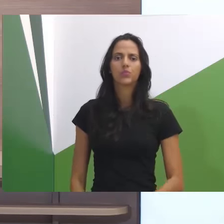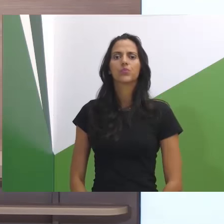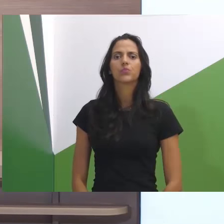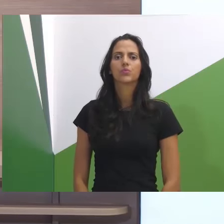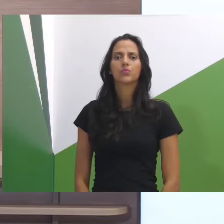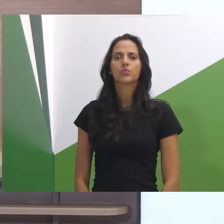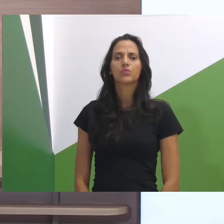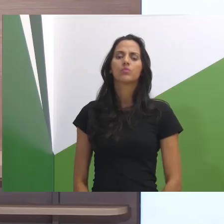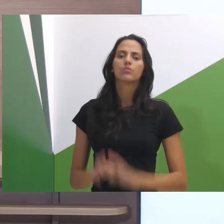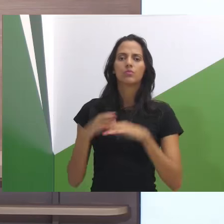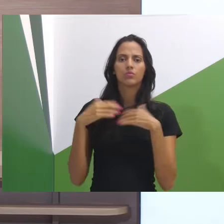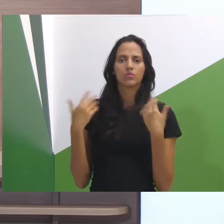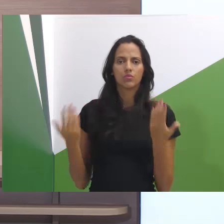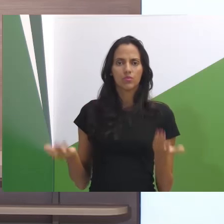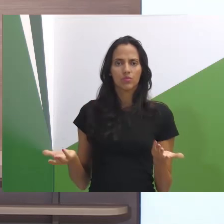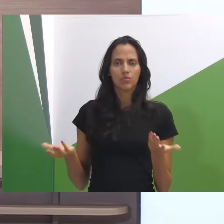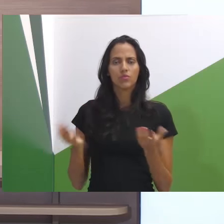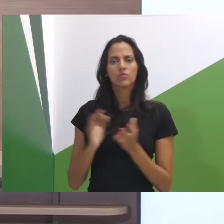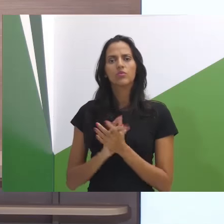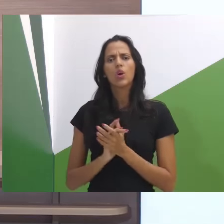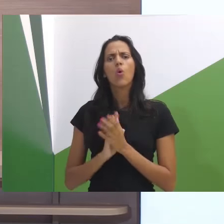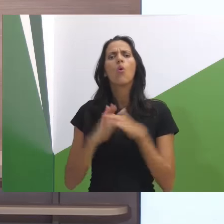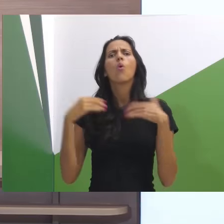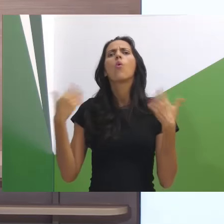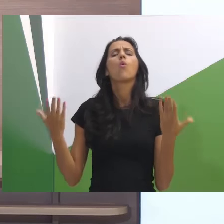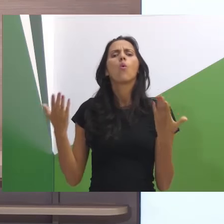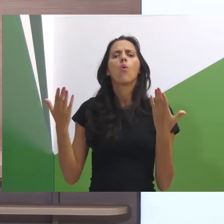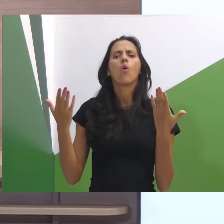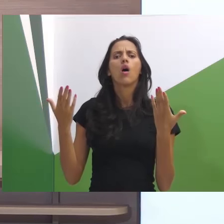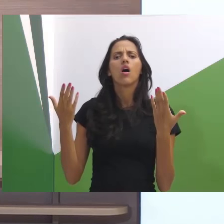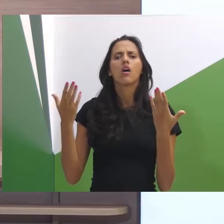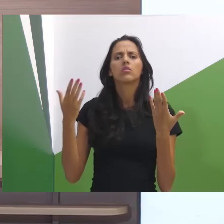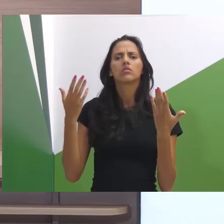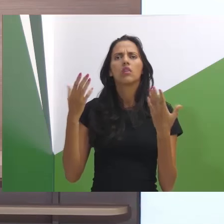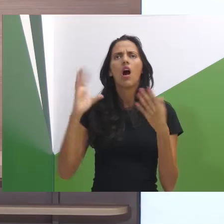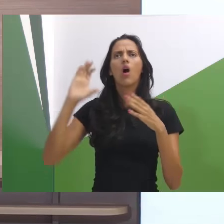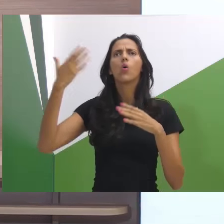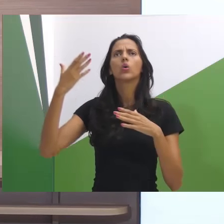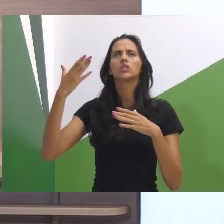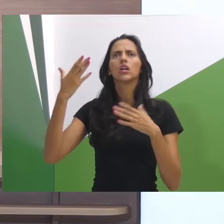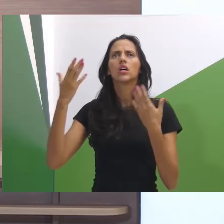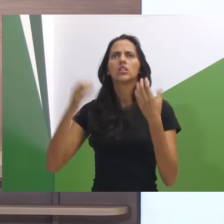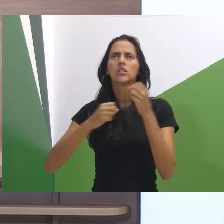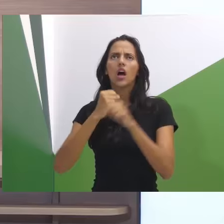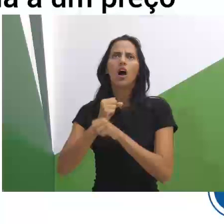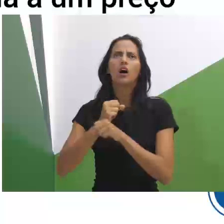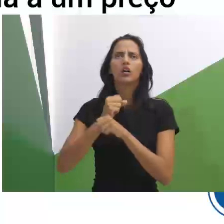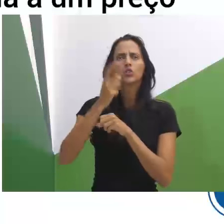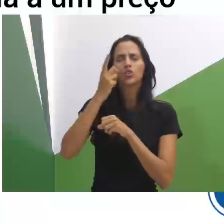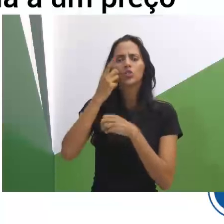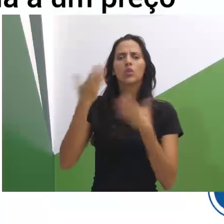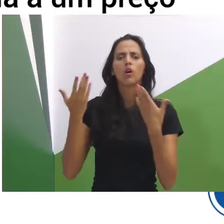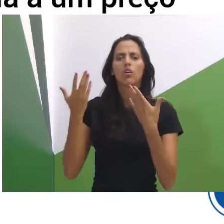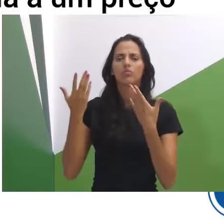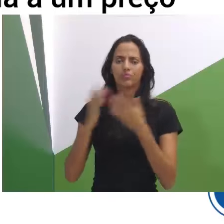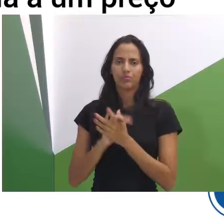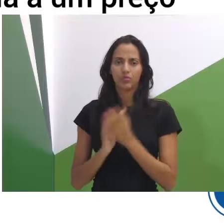Então Quando é que a escravidão Na África Vai mudar de teor? A partir